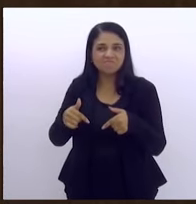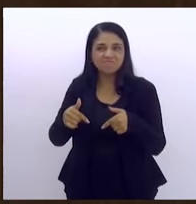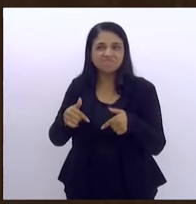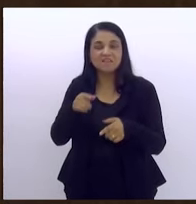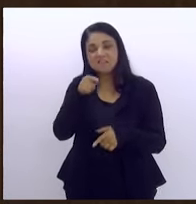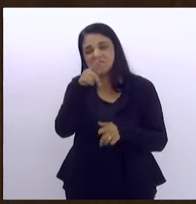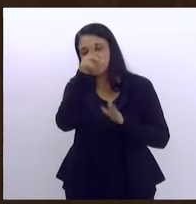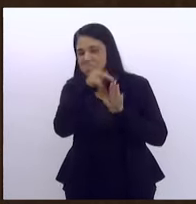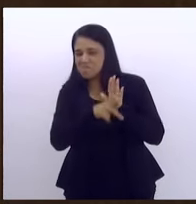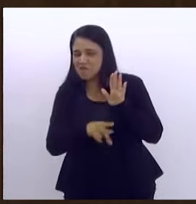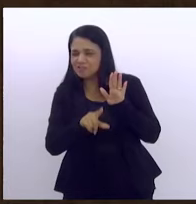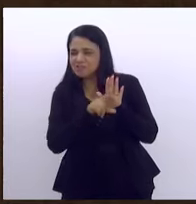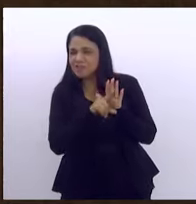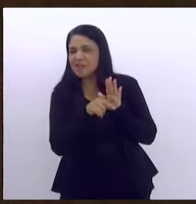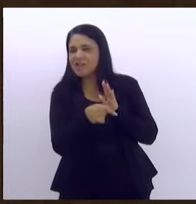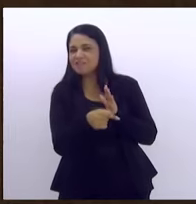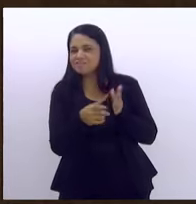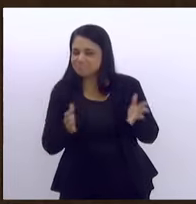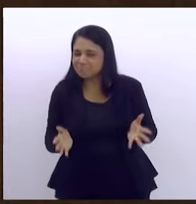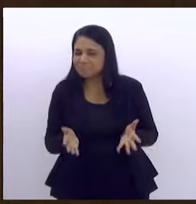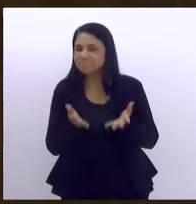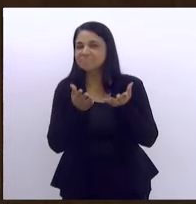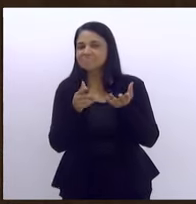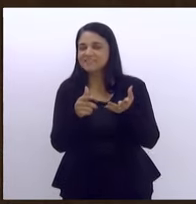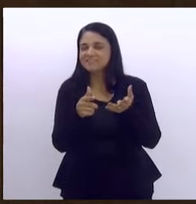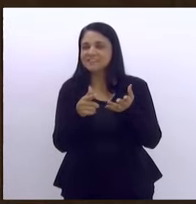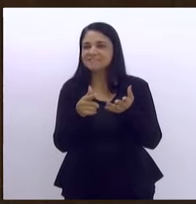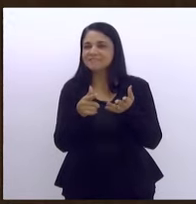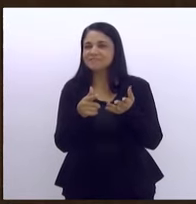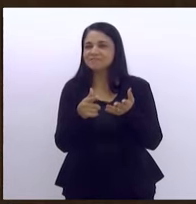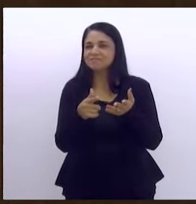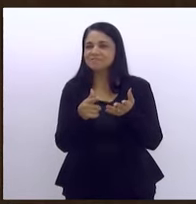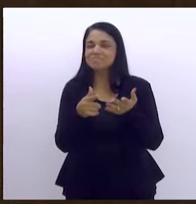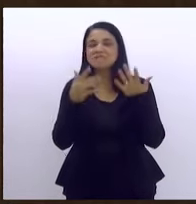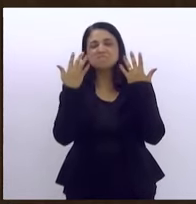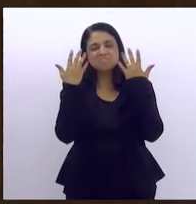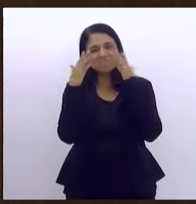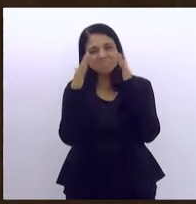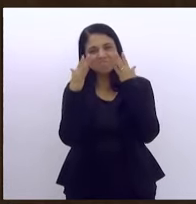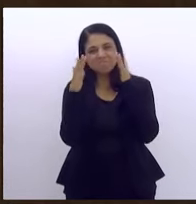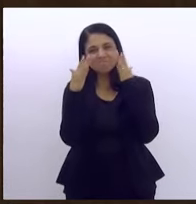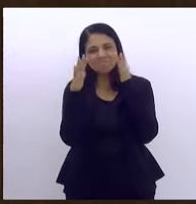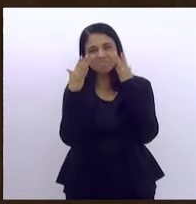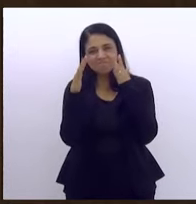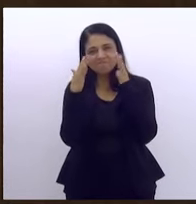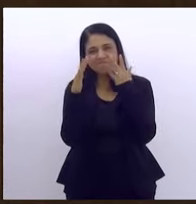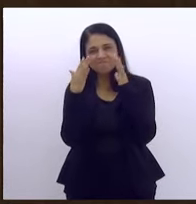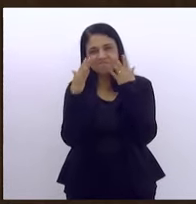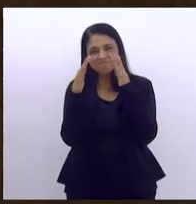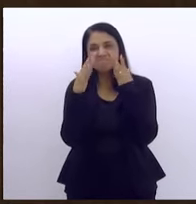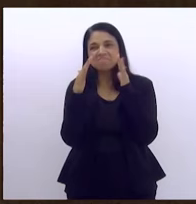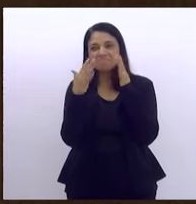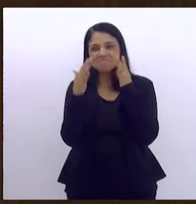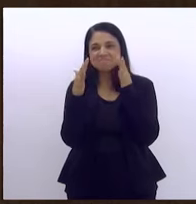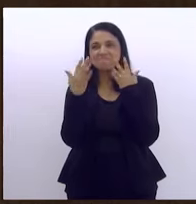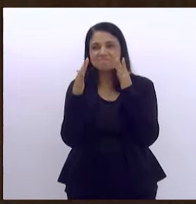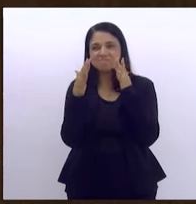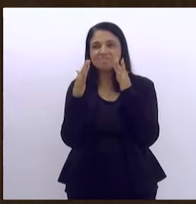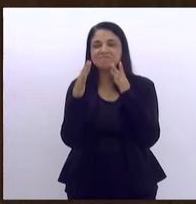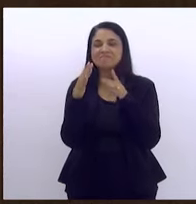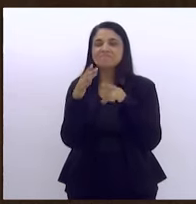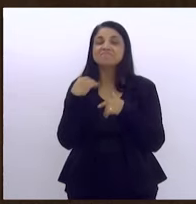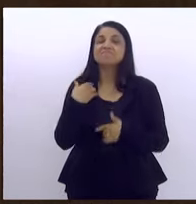esse projeto da senhora, temos que parabenizar e ter